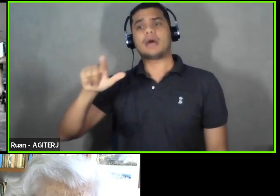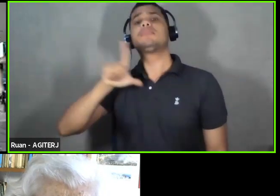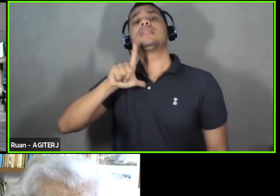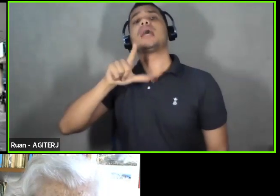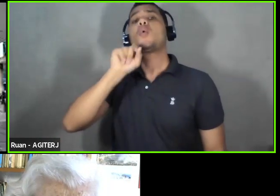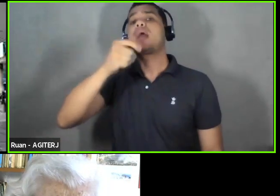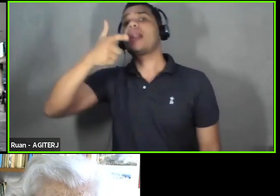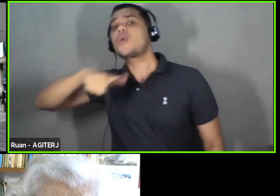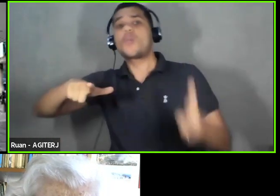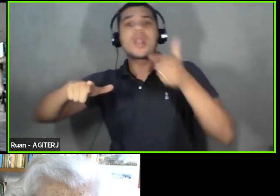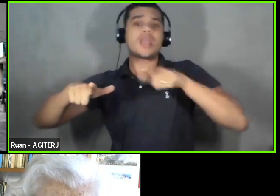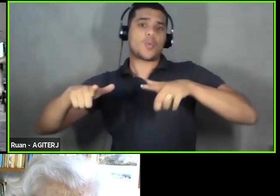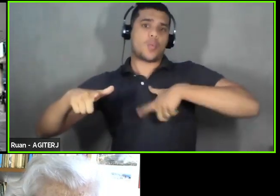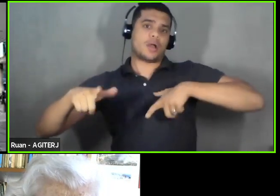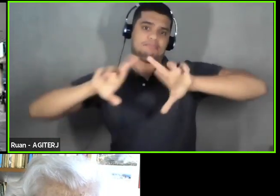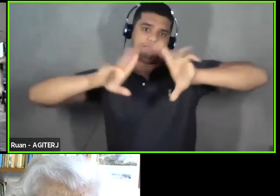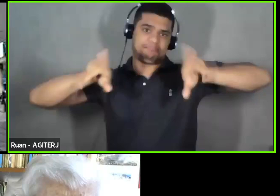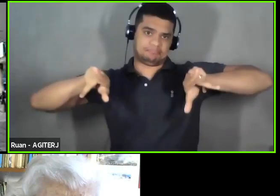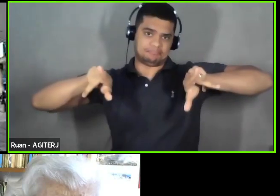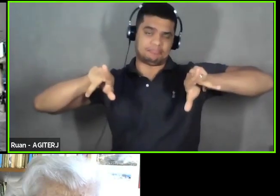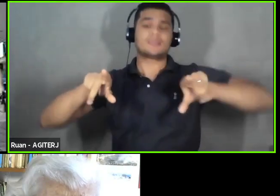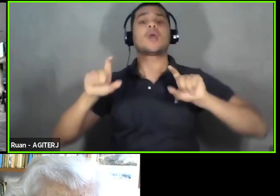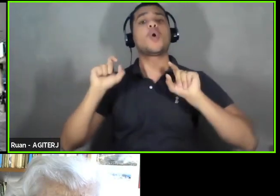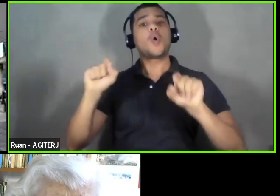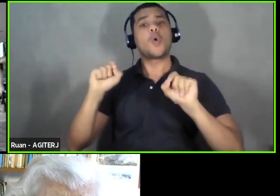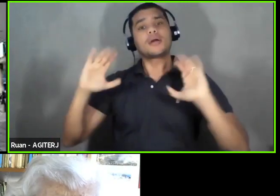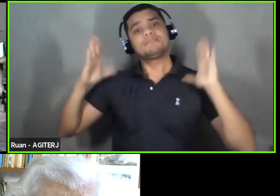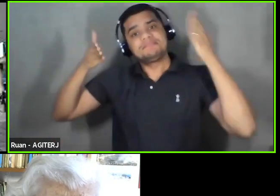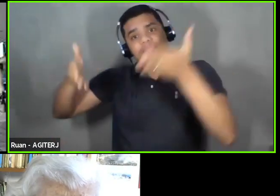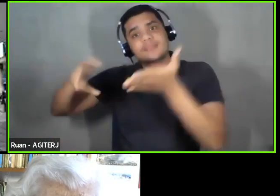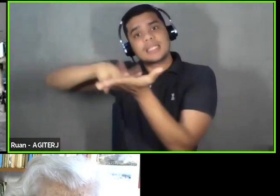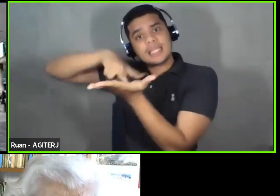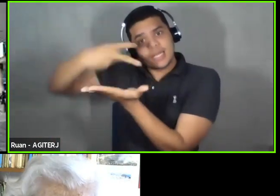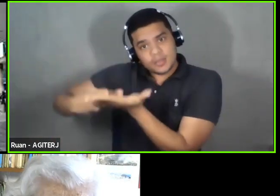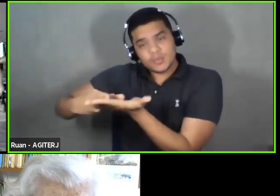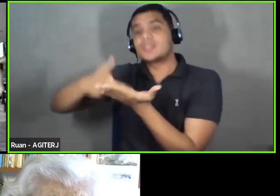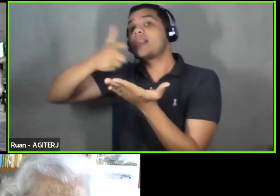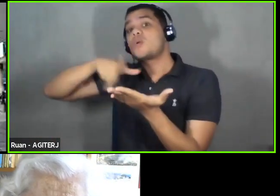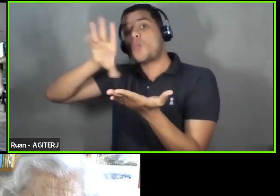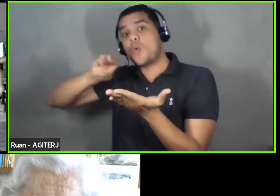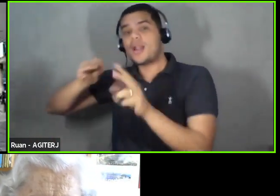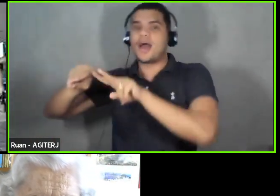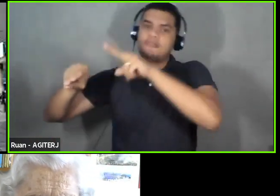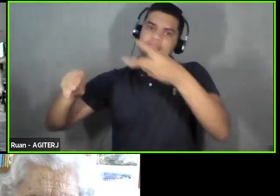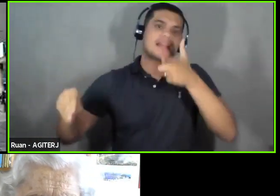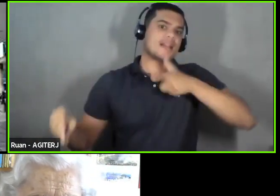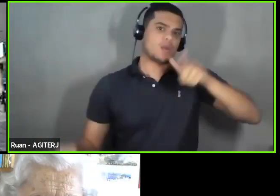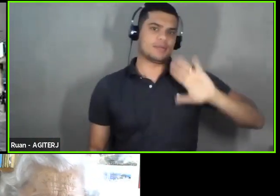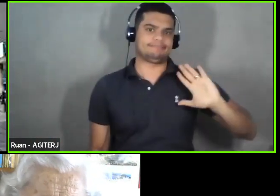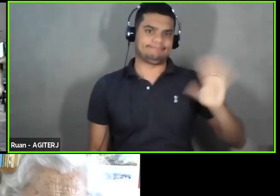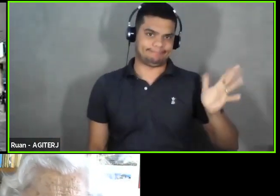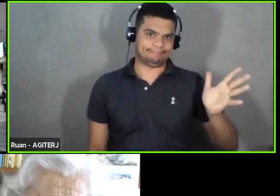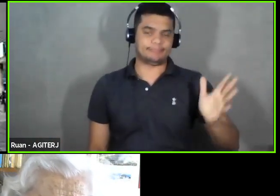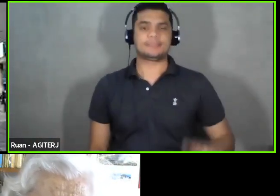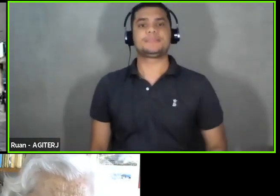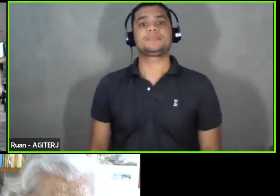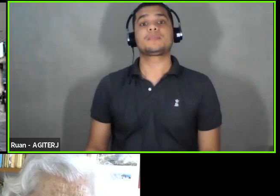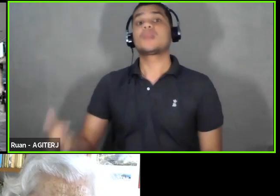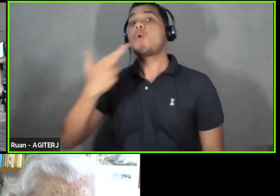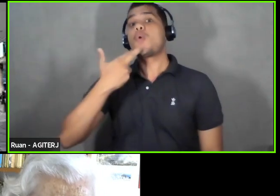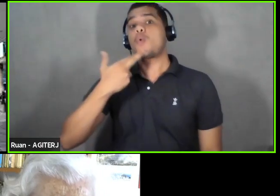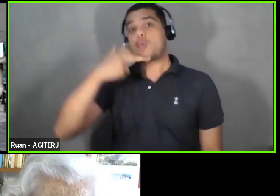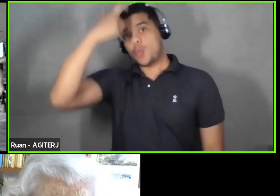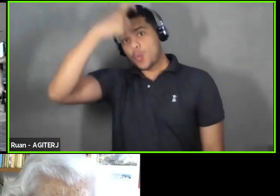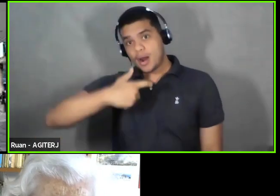modalidades diferentes, quando nos referimos à tradução entre uma língua oral e uma língua de sinais, por exemplo. O Juan Diniz, por